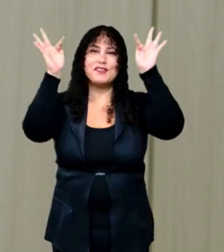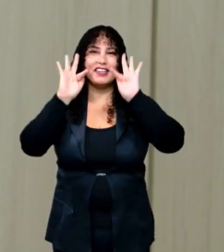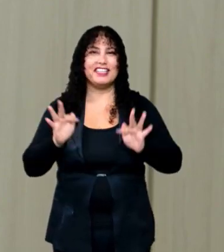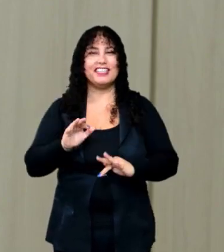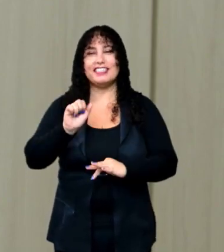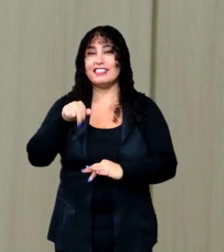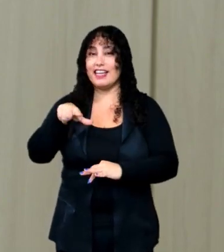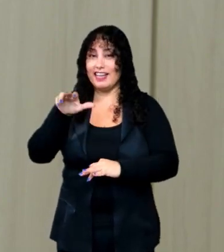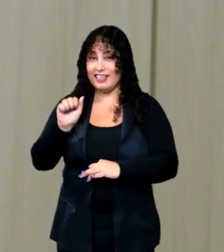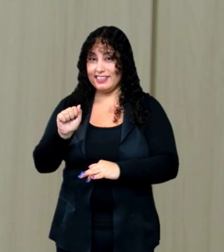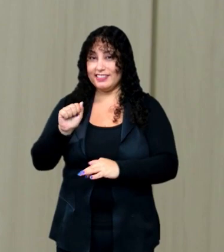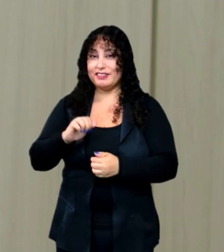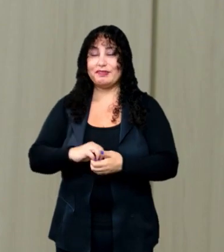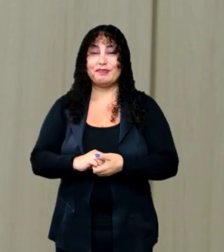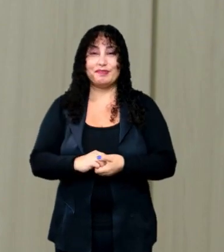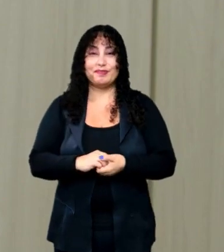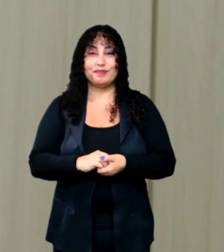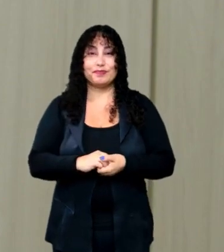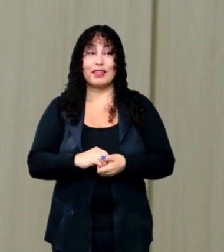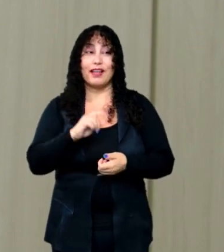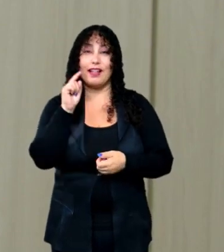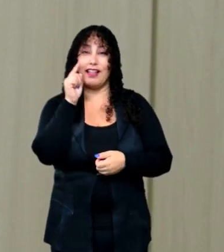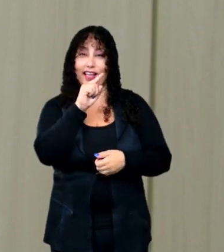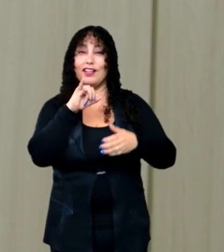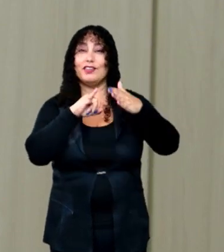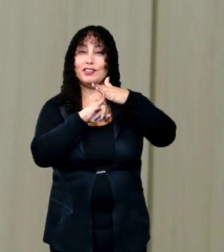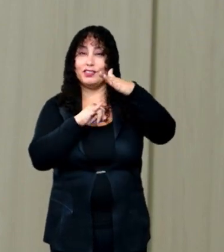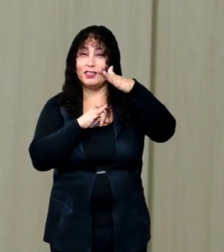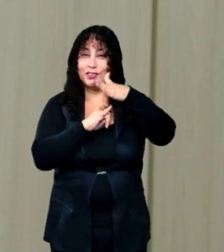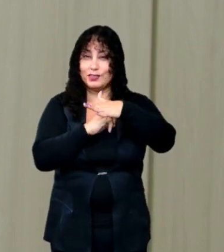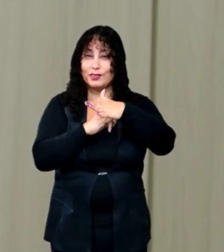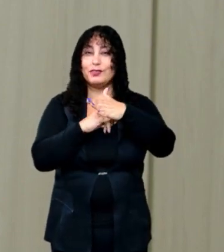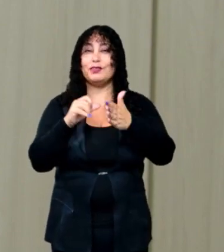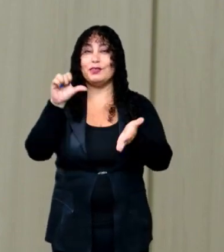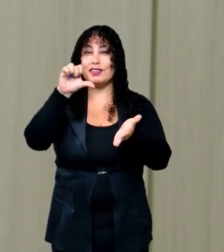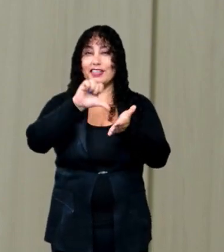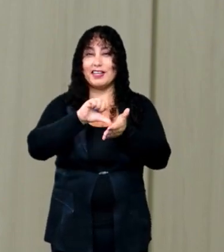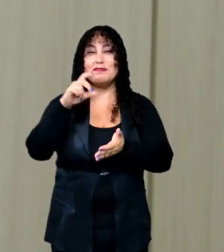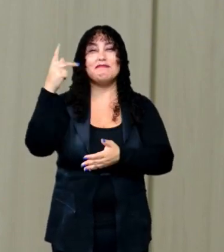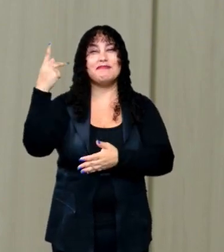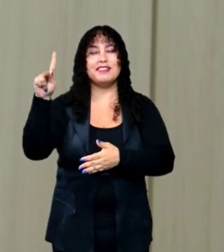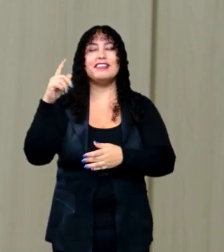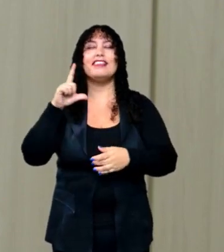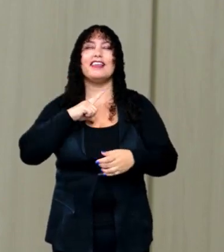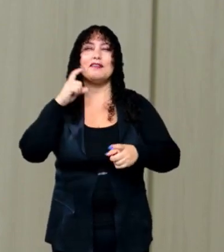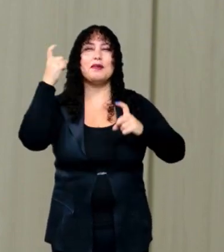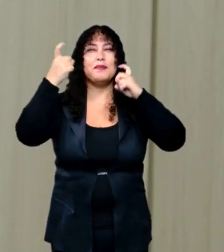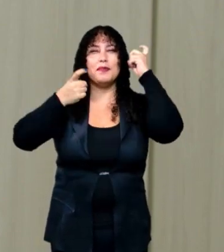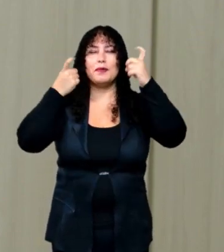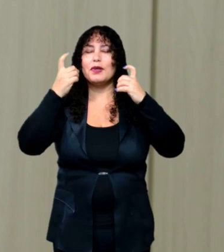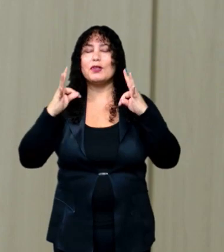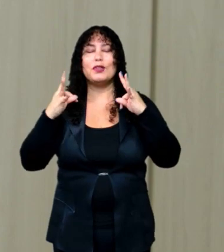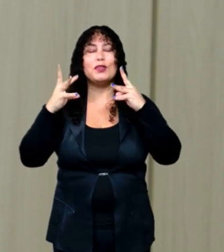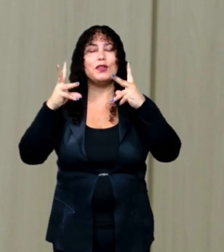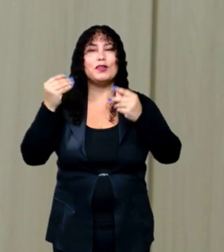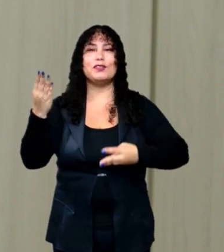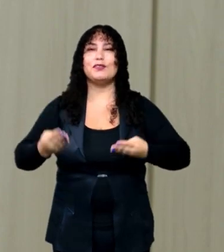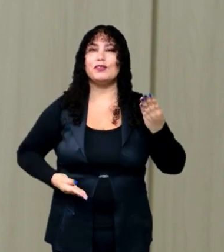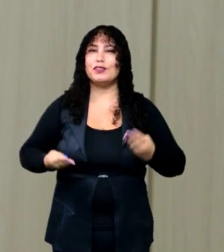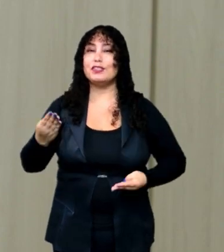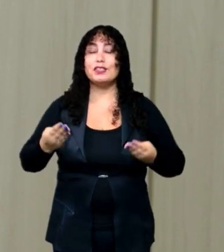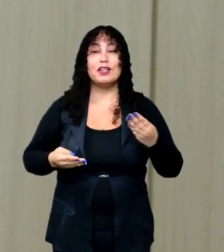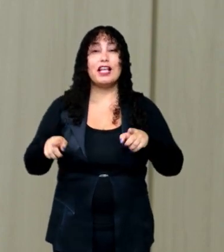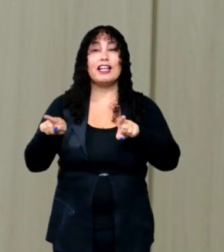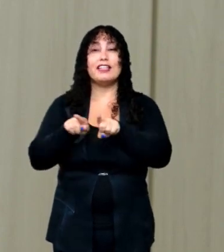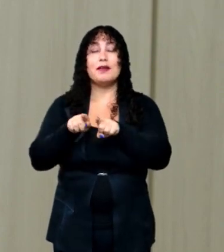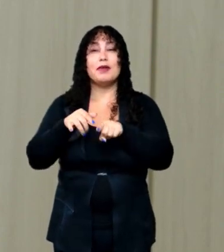lá no Instituto, né, no Campus Planaltina, a gente tem essa preocupação por todos os funcionários. Os funcionários da ecoterapia,